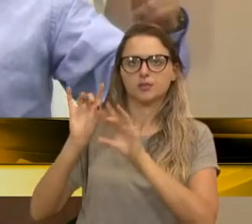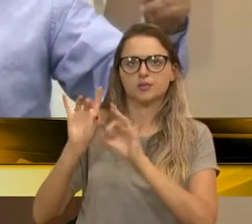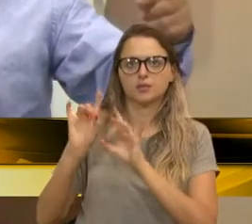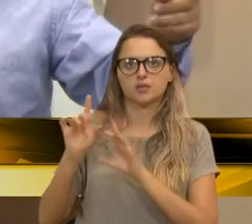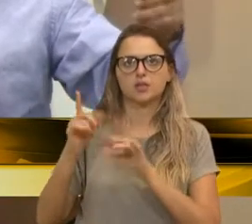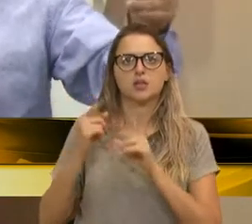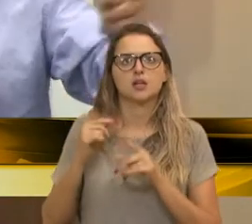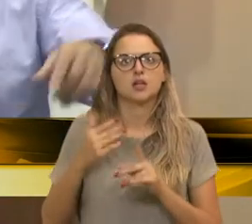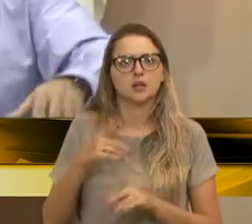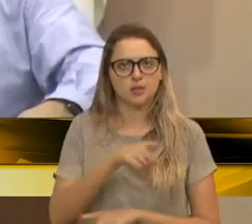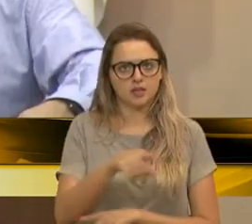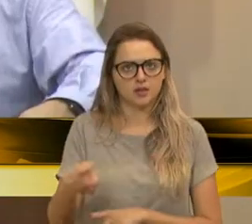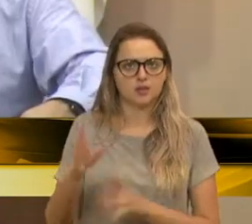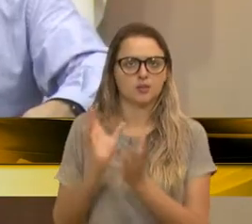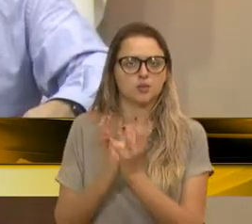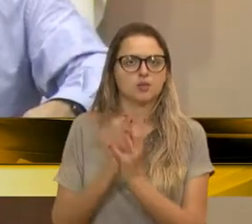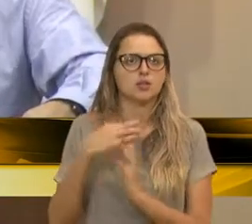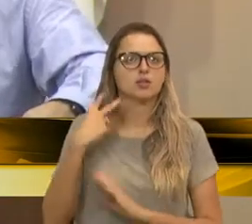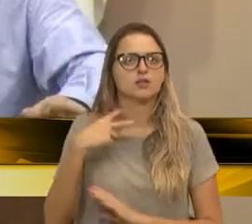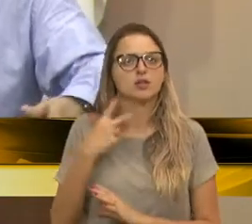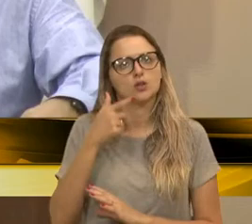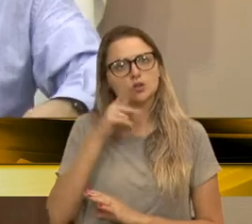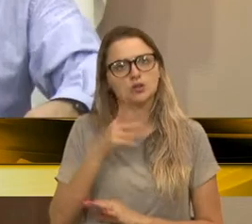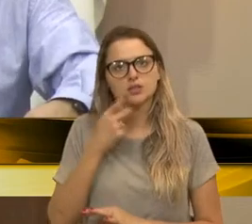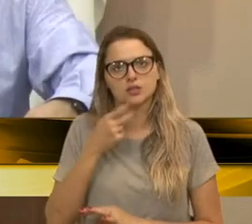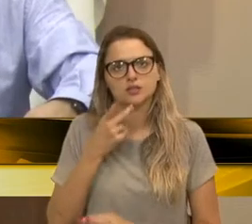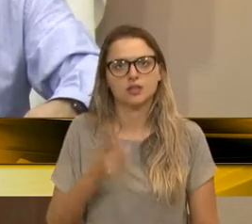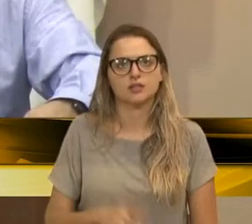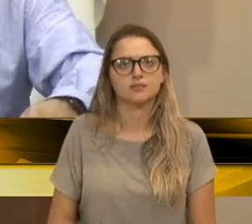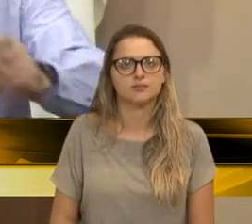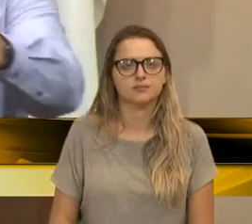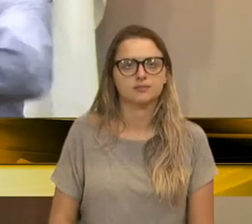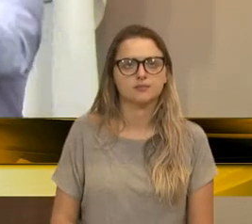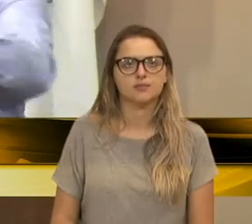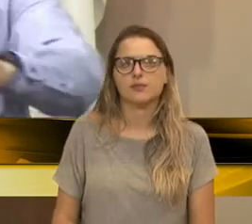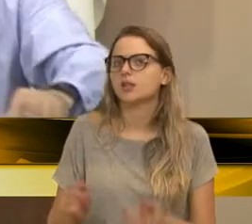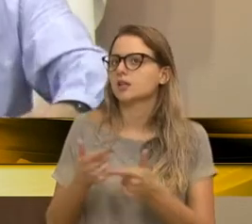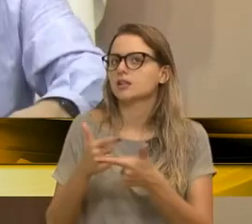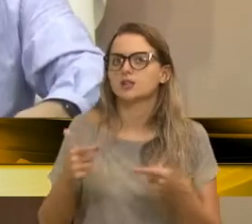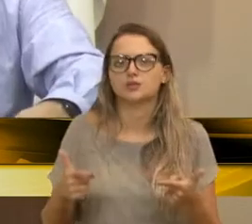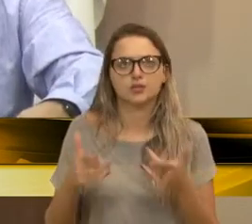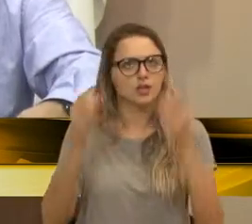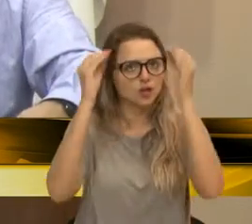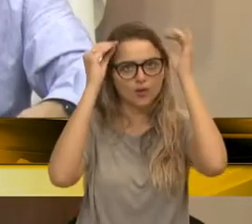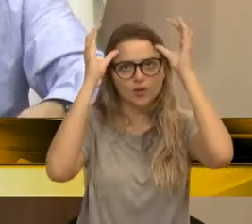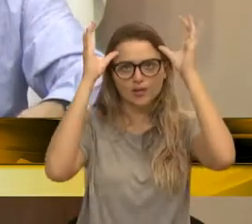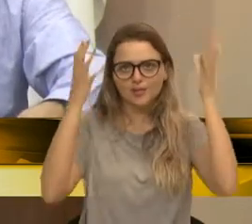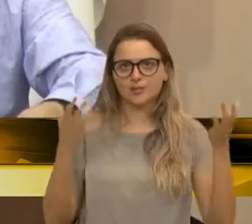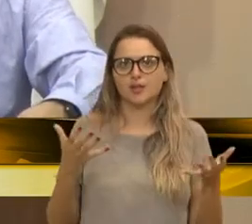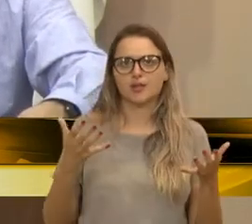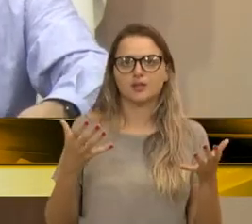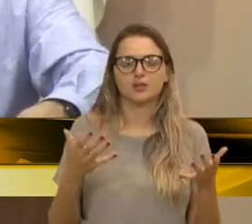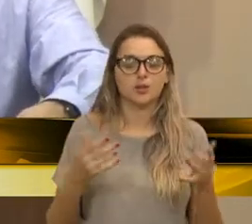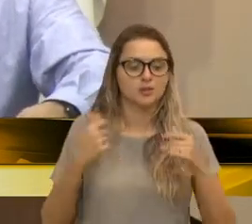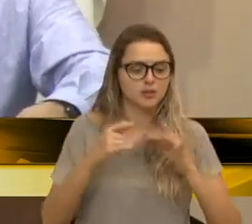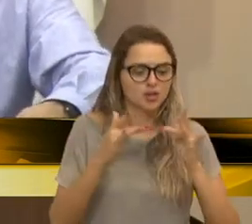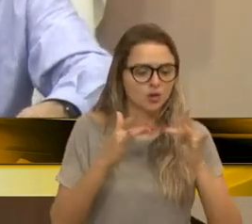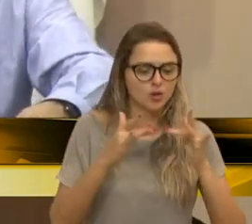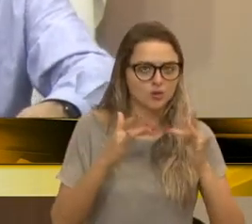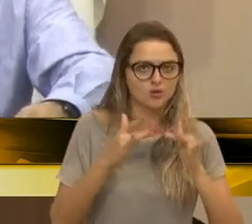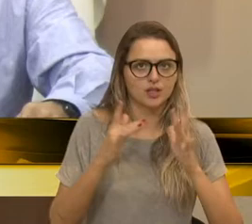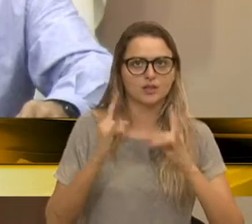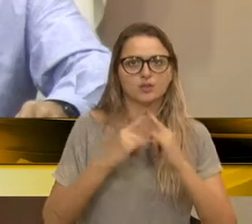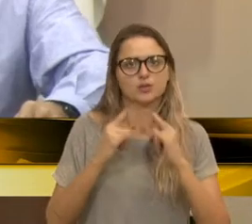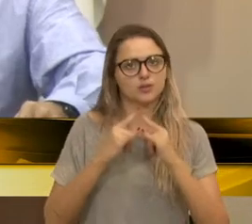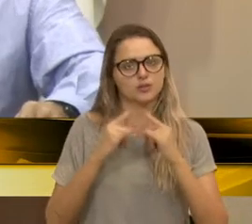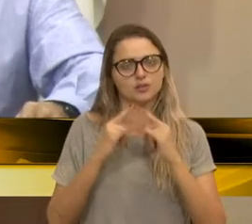para que eu possa dar as partes e concluir o meu raciocínio, senhor presidente. Não tem conhecimento de causa, então ouve as entidades, ouve quem os